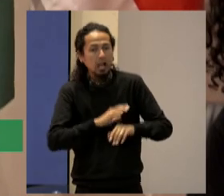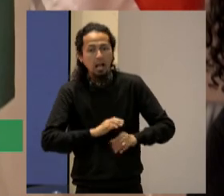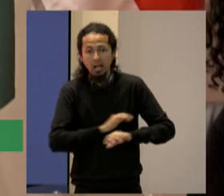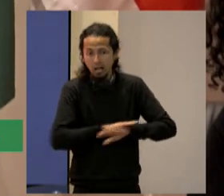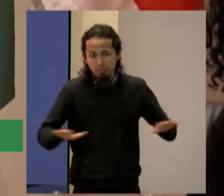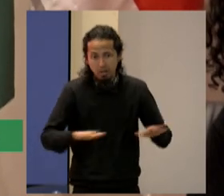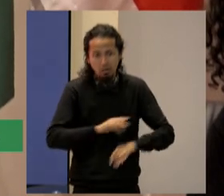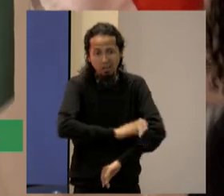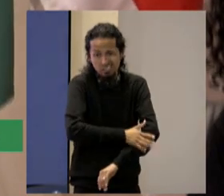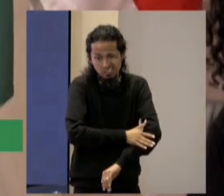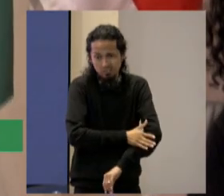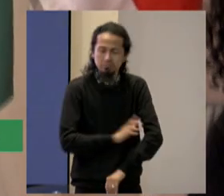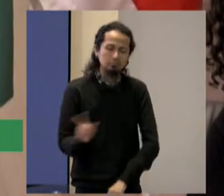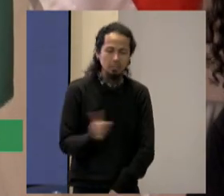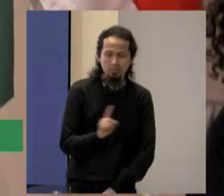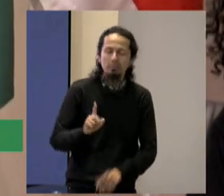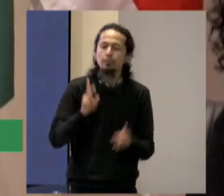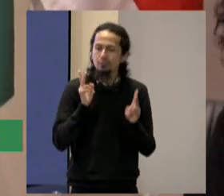reforçando.